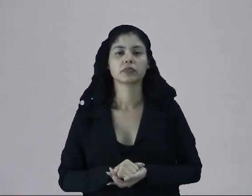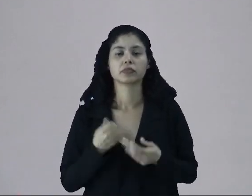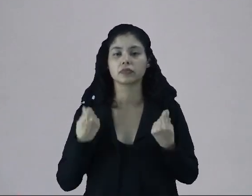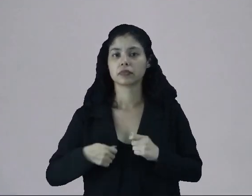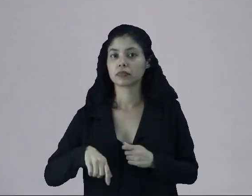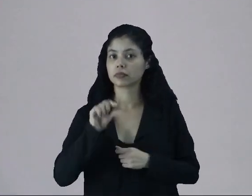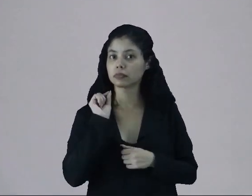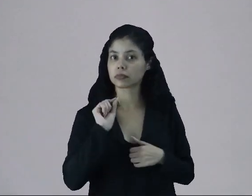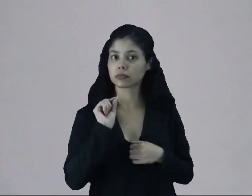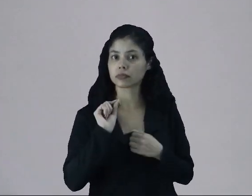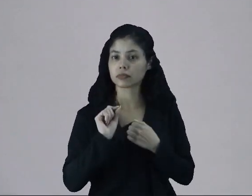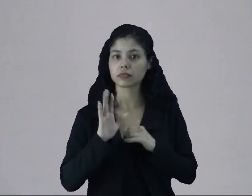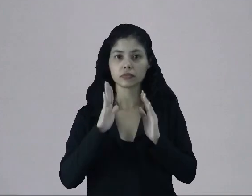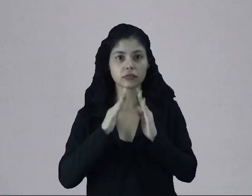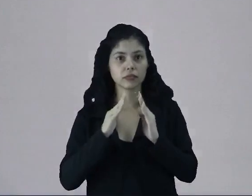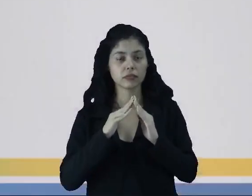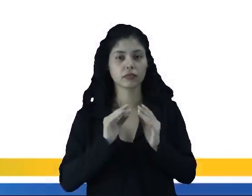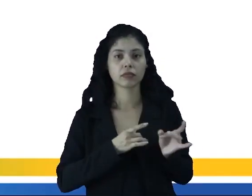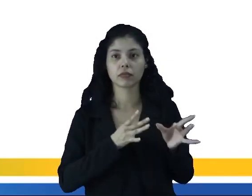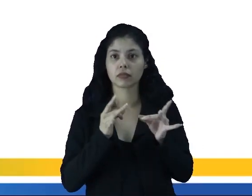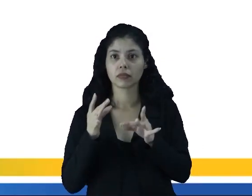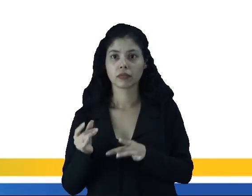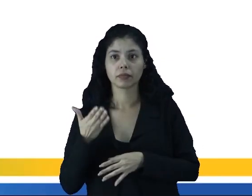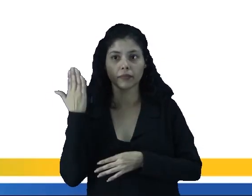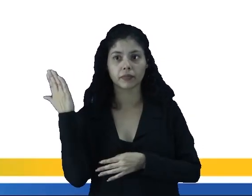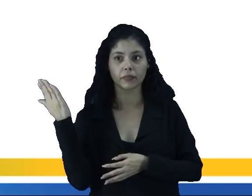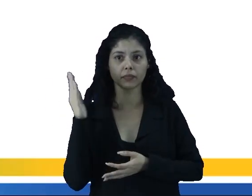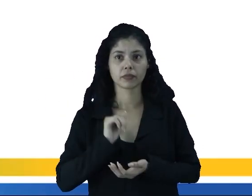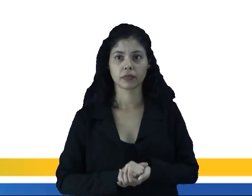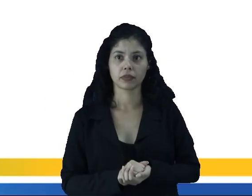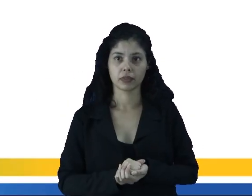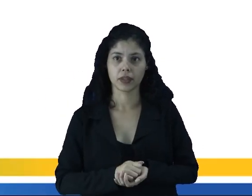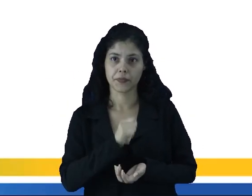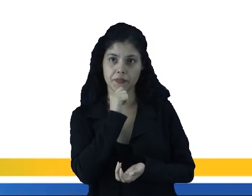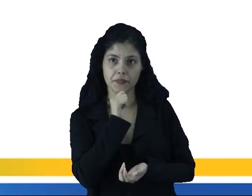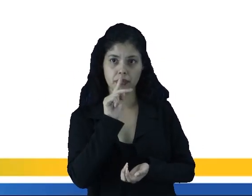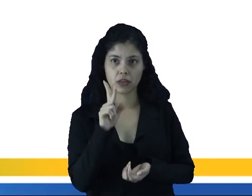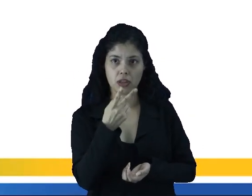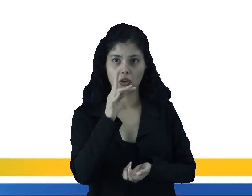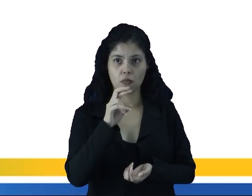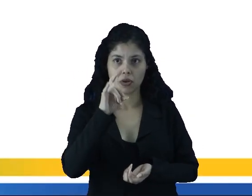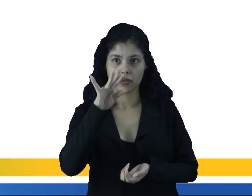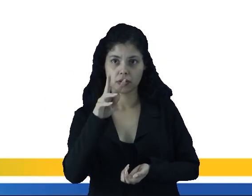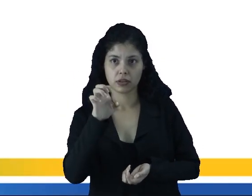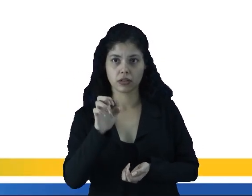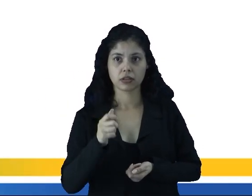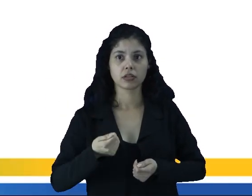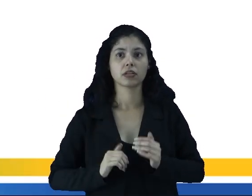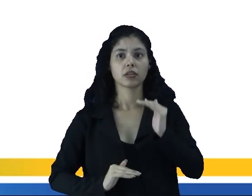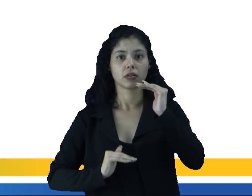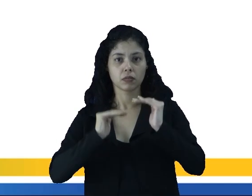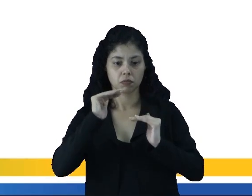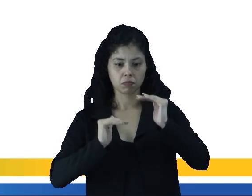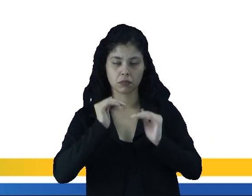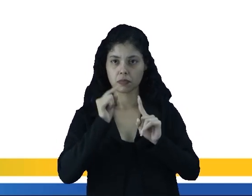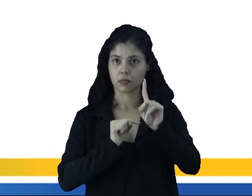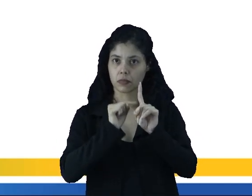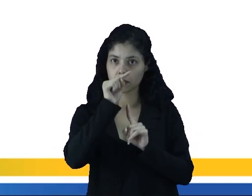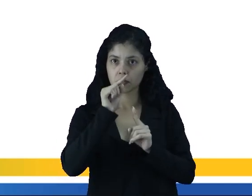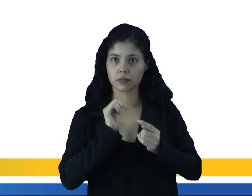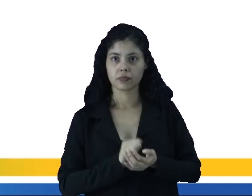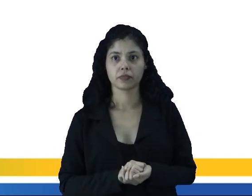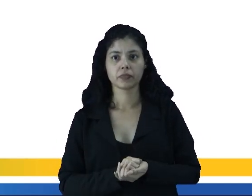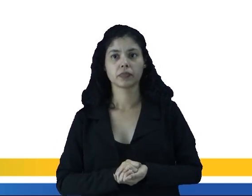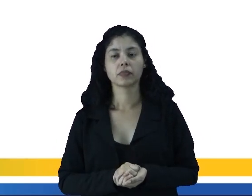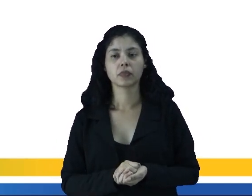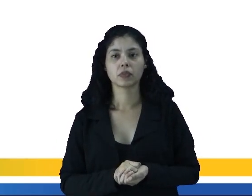preciso, né? Então você aí em casa, qual é a dica do prof para você estudar? Além da hemostase, a regulação térmica, então por exemplo também os mecanismos que causam